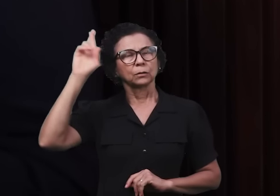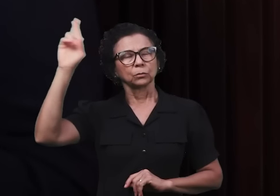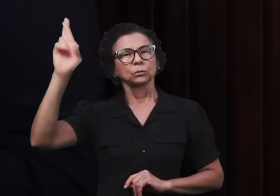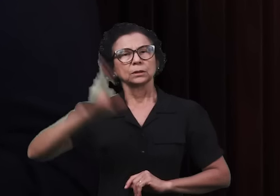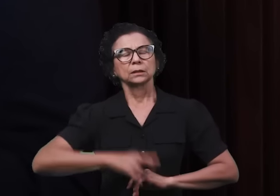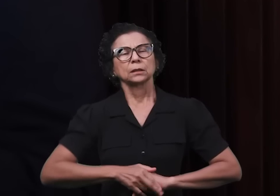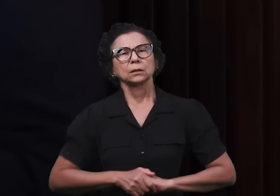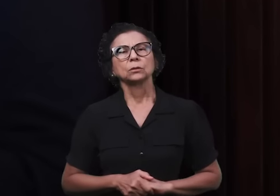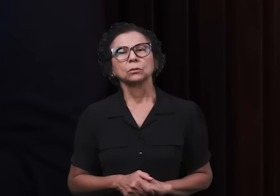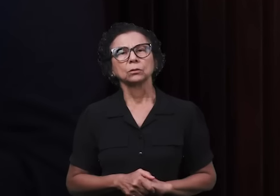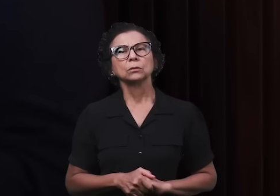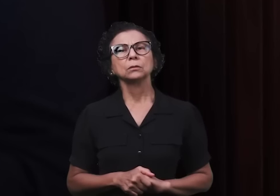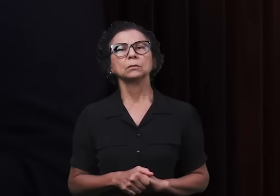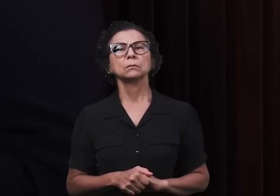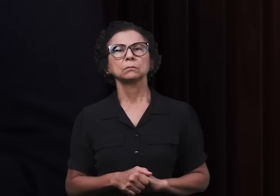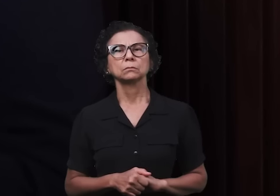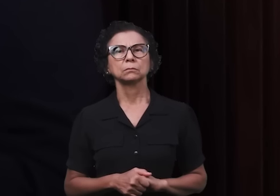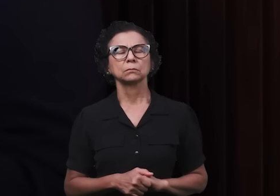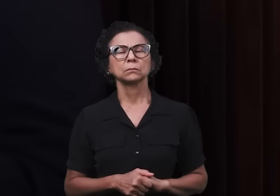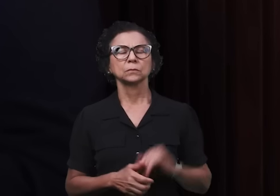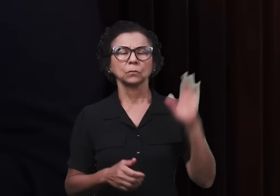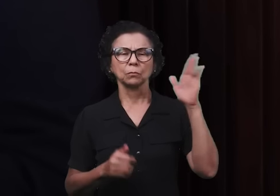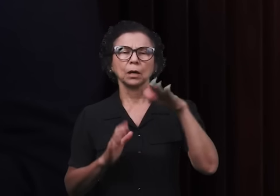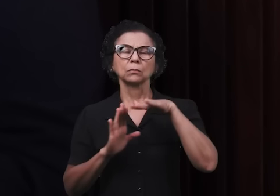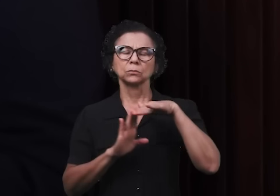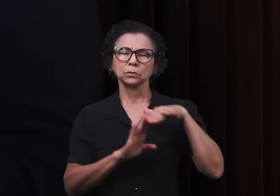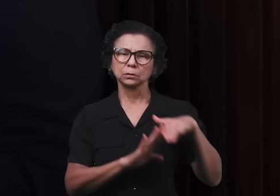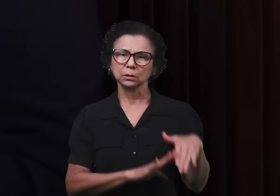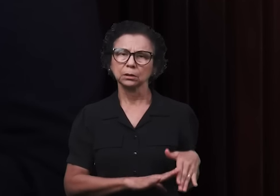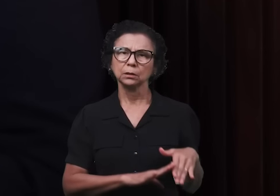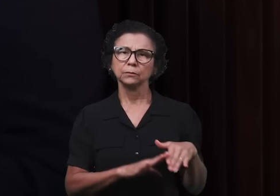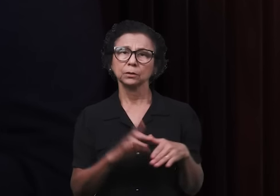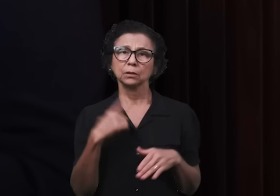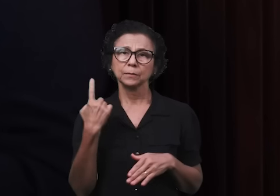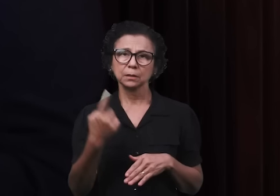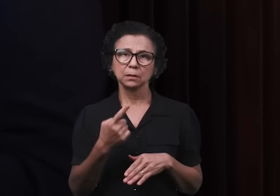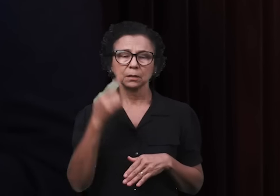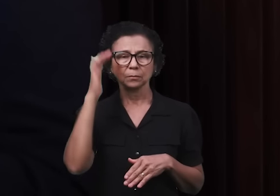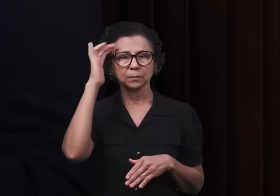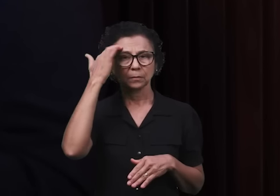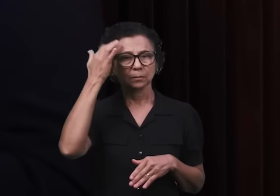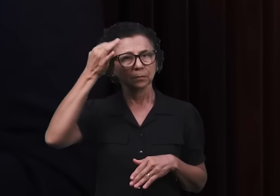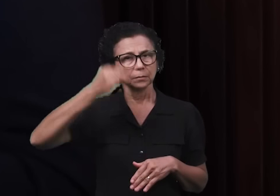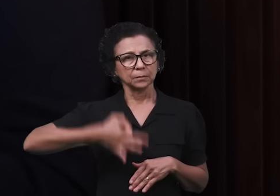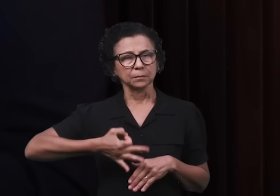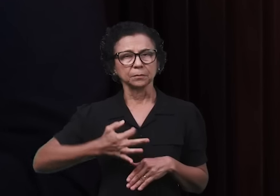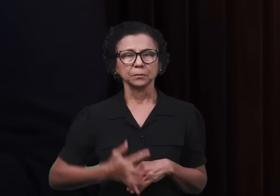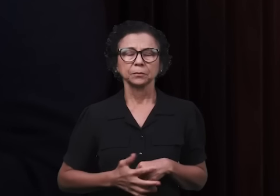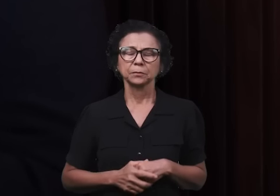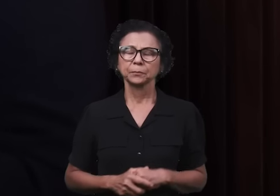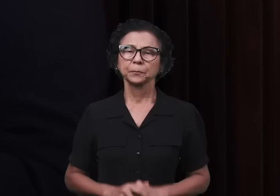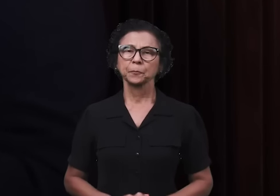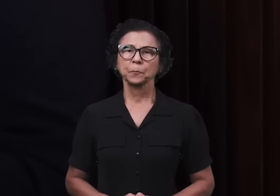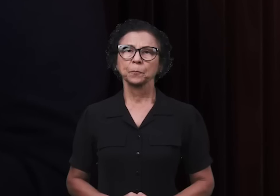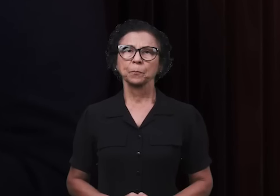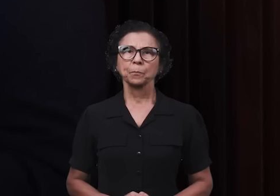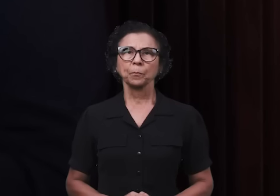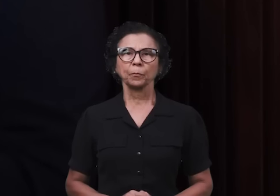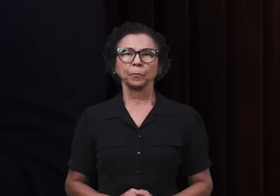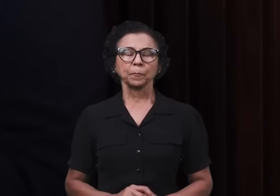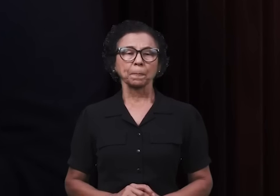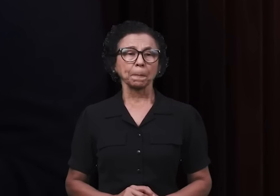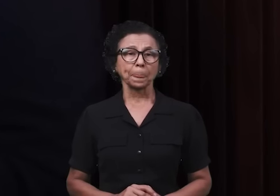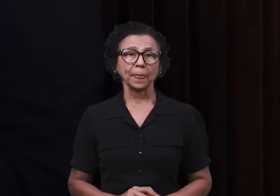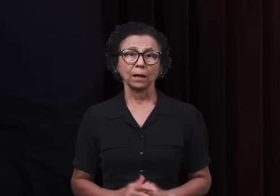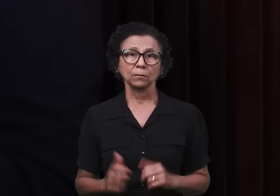Senhor tem nos livrado do mal do presente século, né? Então nós observamos isso, que